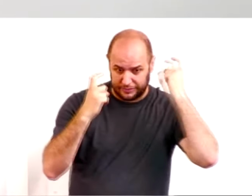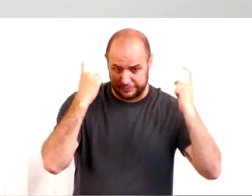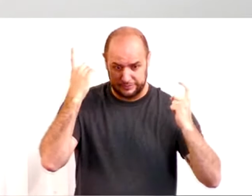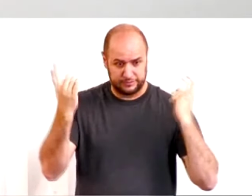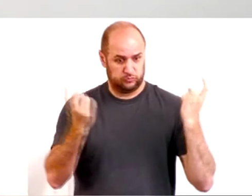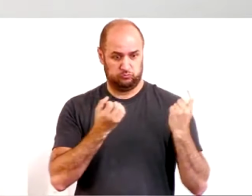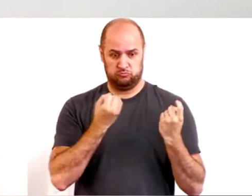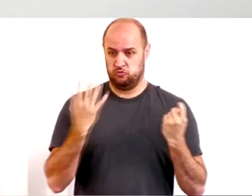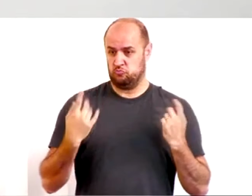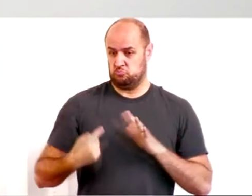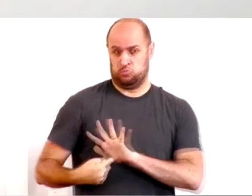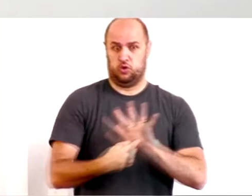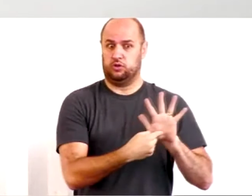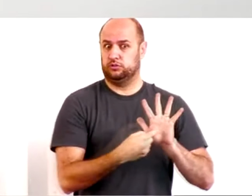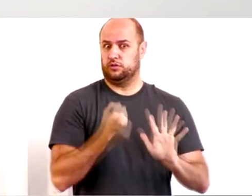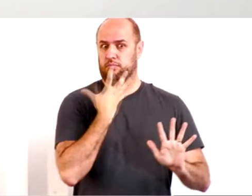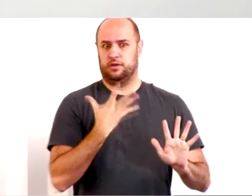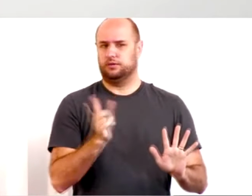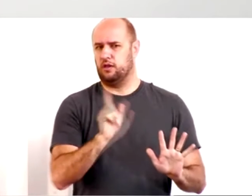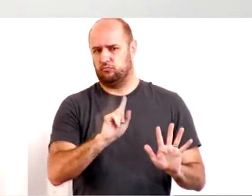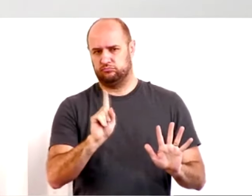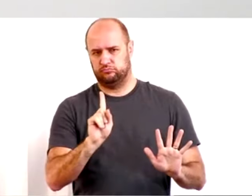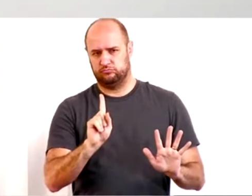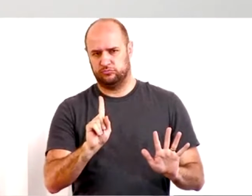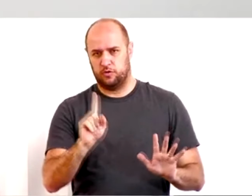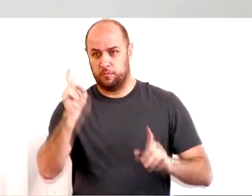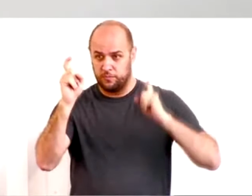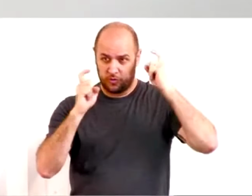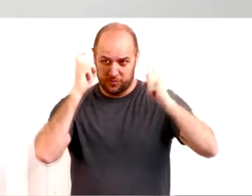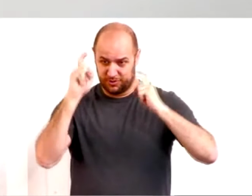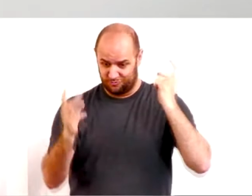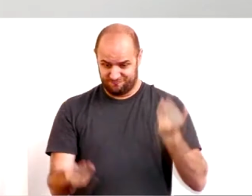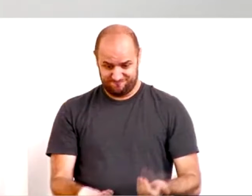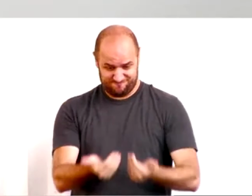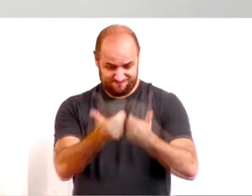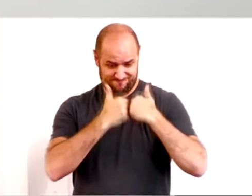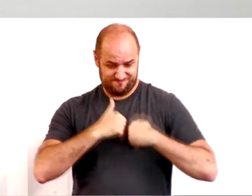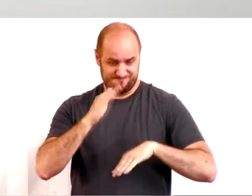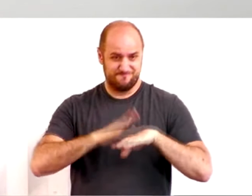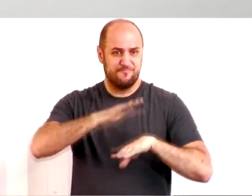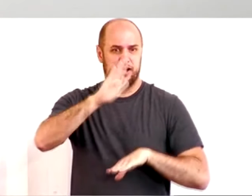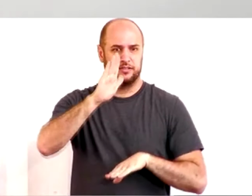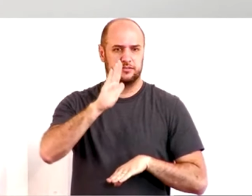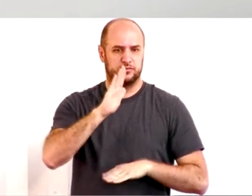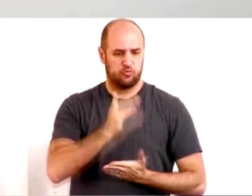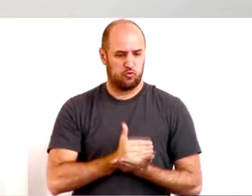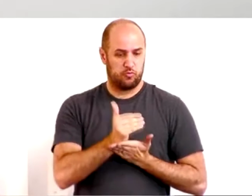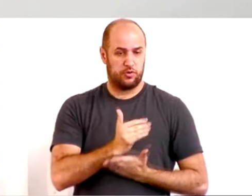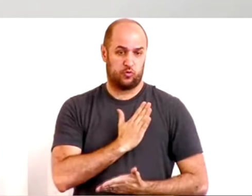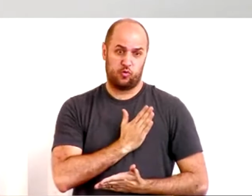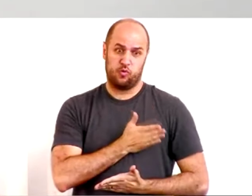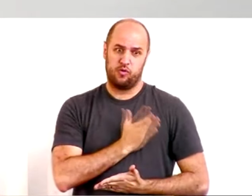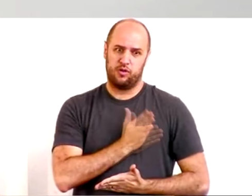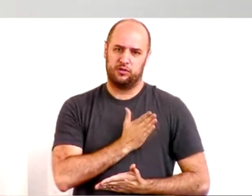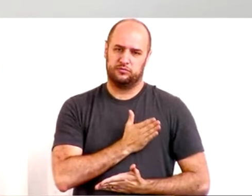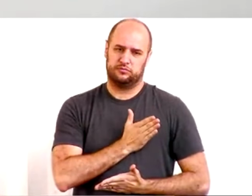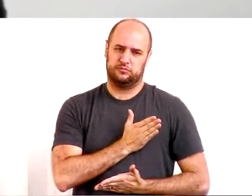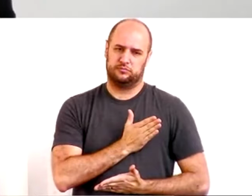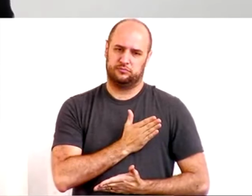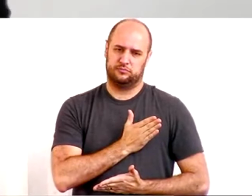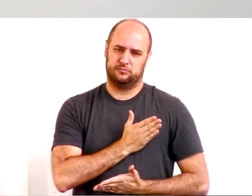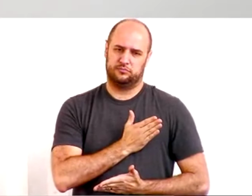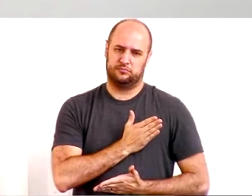na fita externamente. Não, esta pureza nasce no coração, como resultado